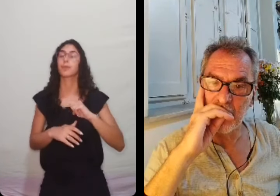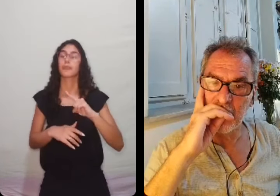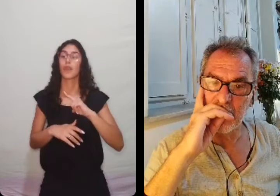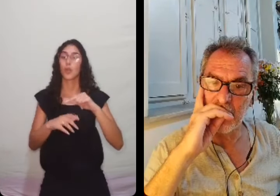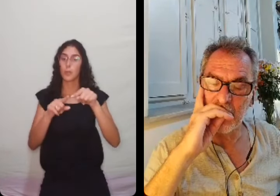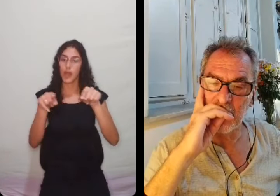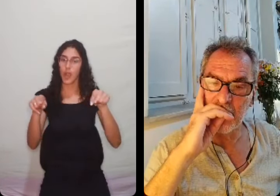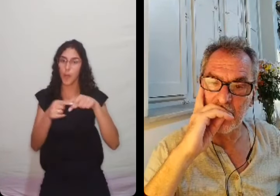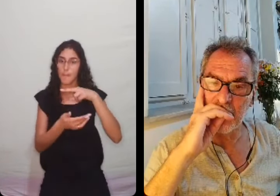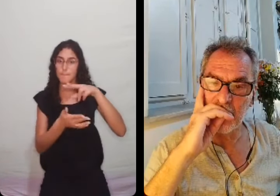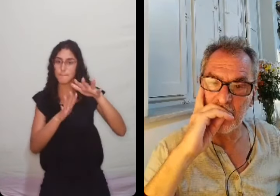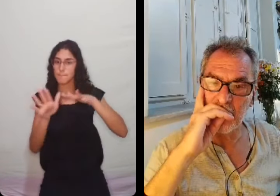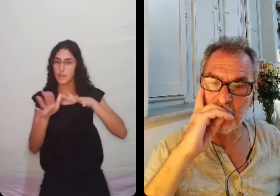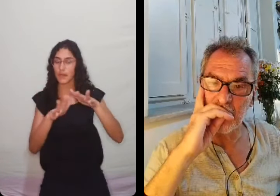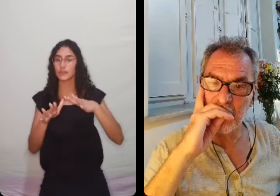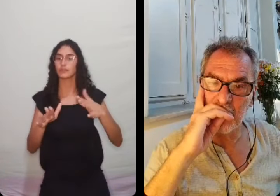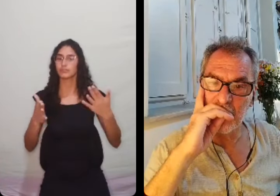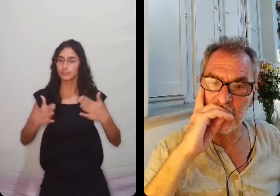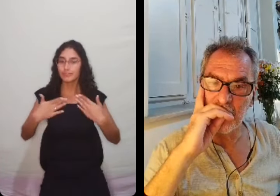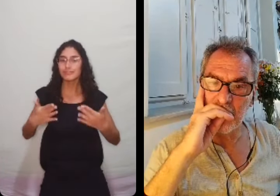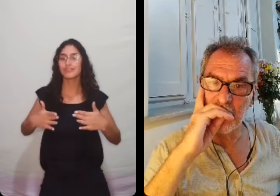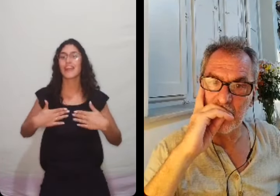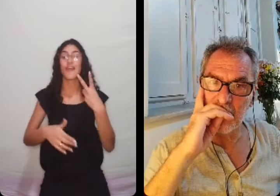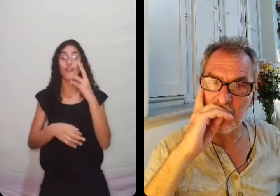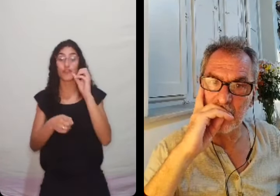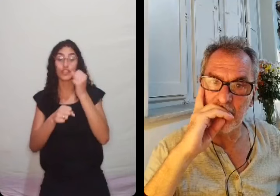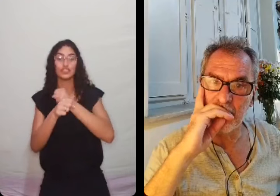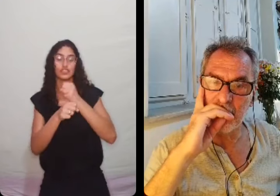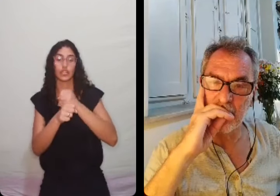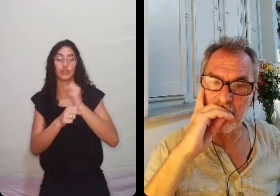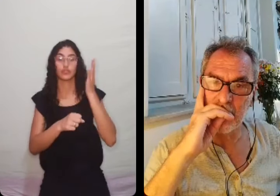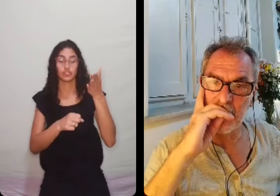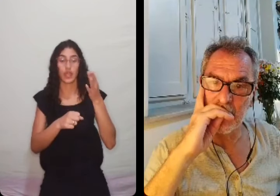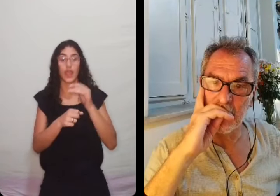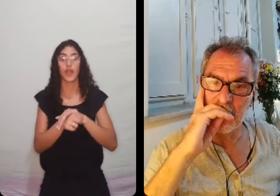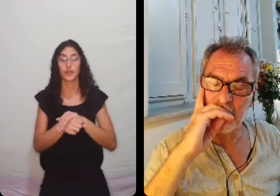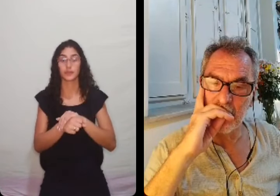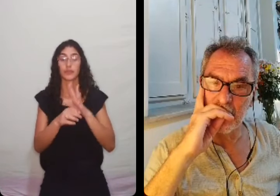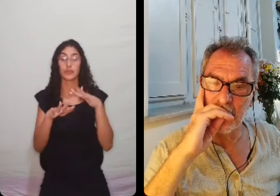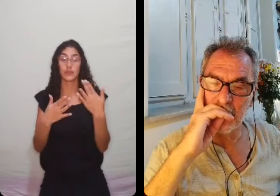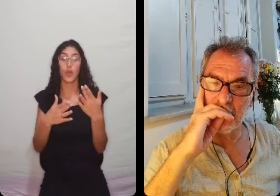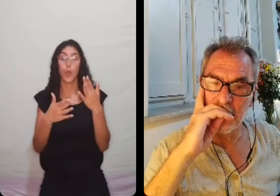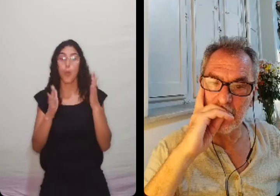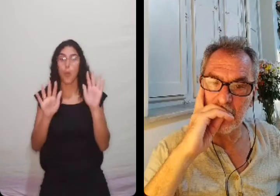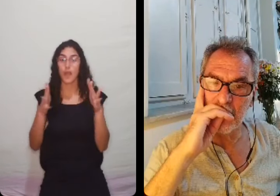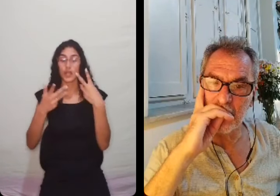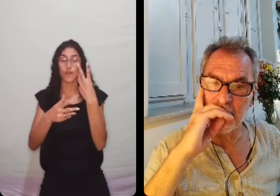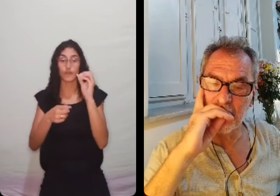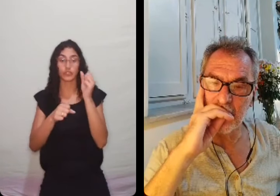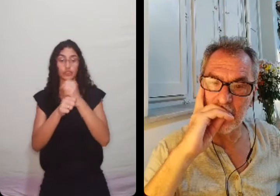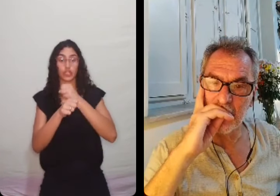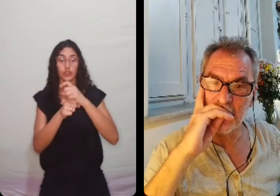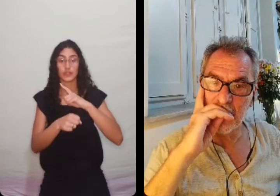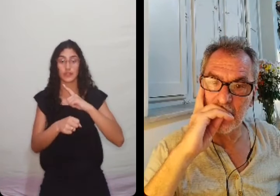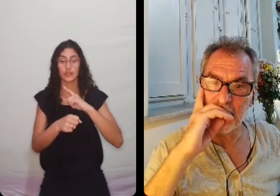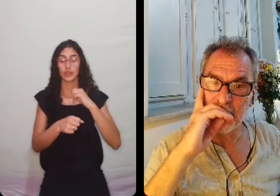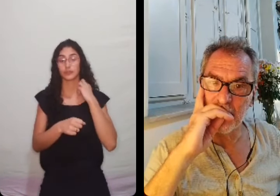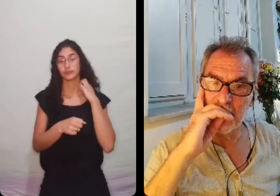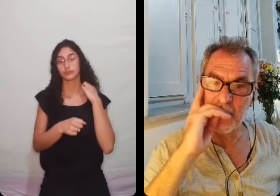comemorando 20 anos. Esse ano. Então, é comemoração de 20 anos do Salão do Movimento. Que ofereço aulas